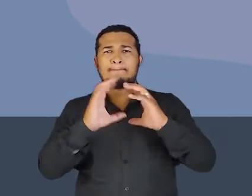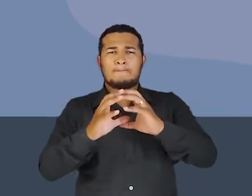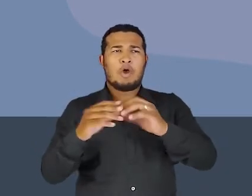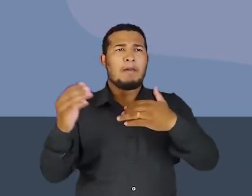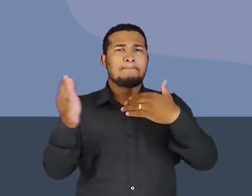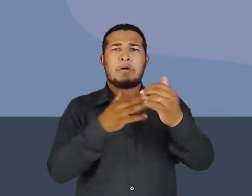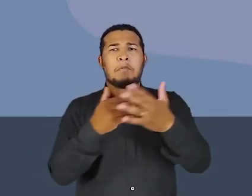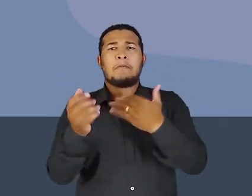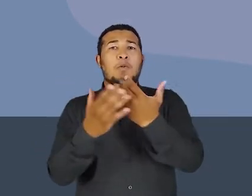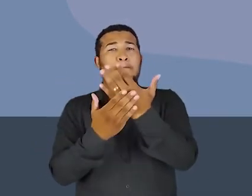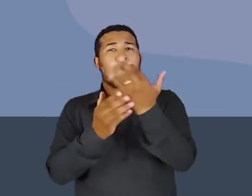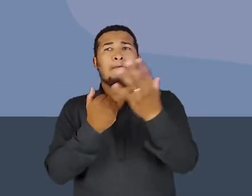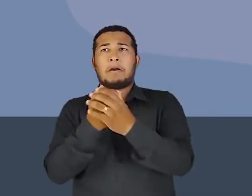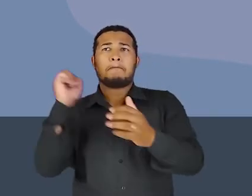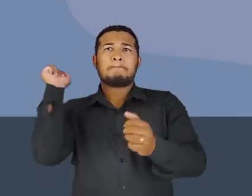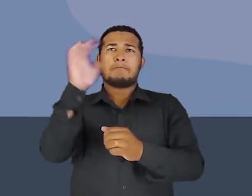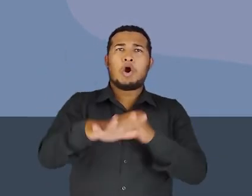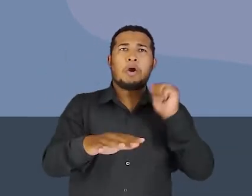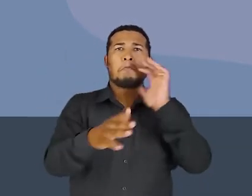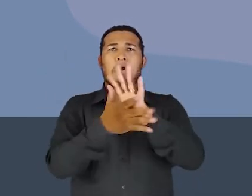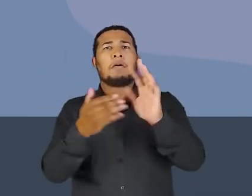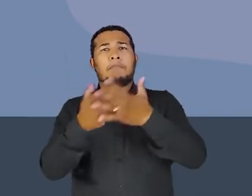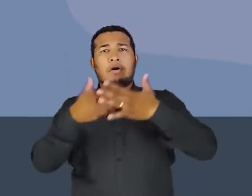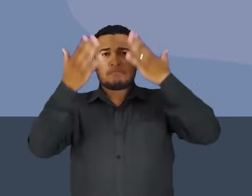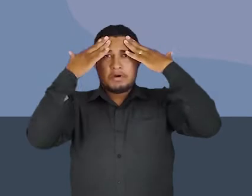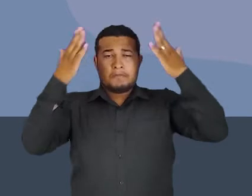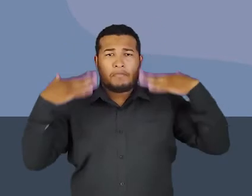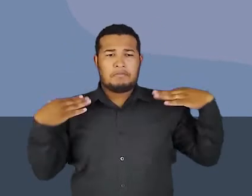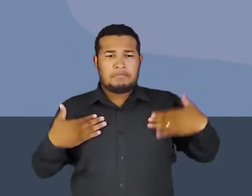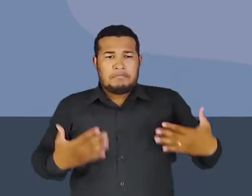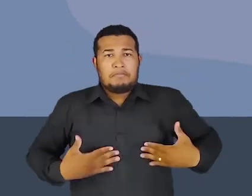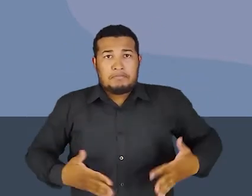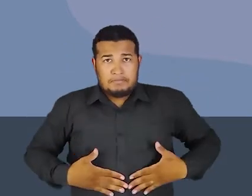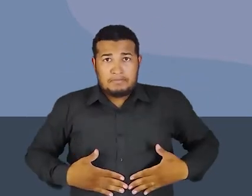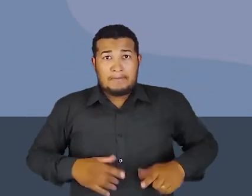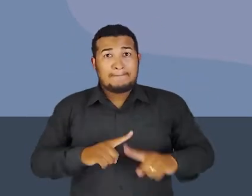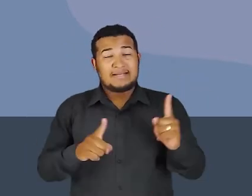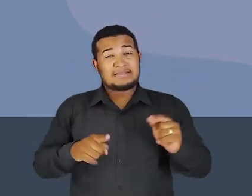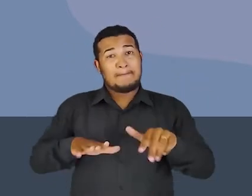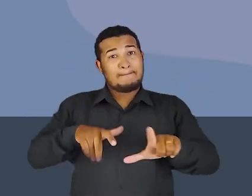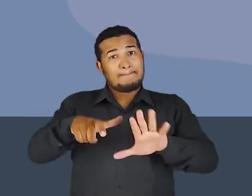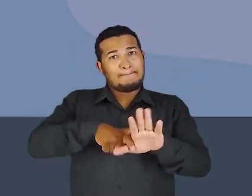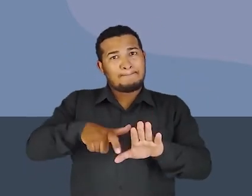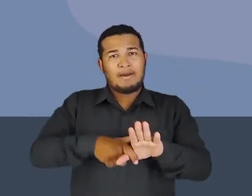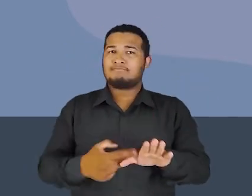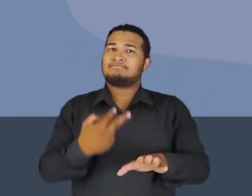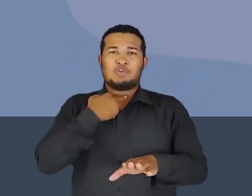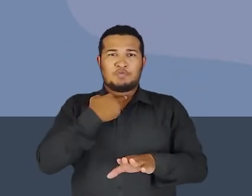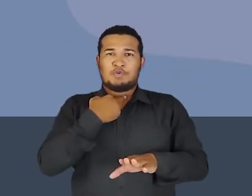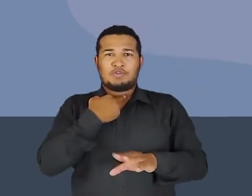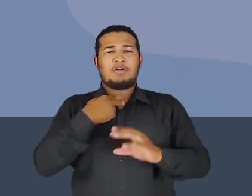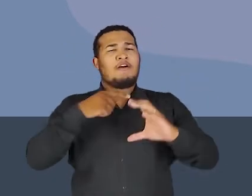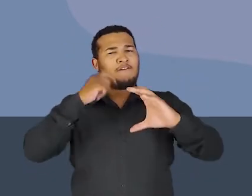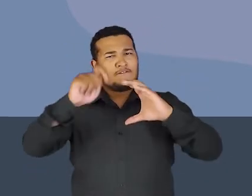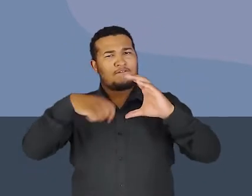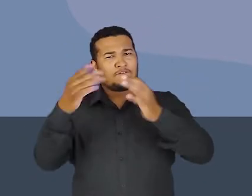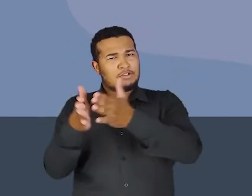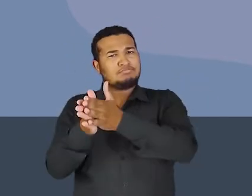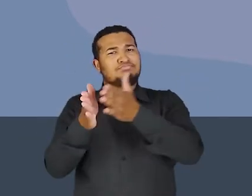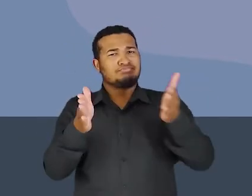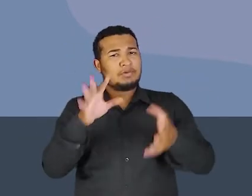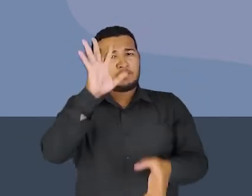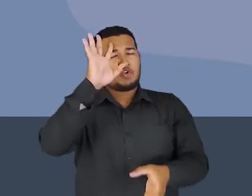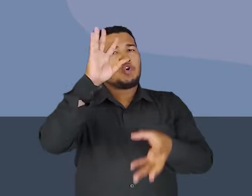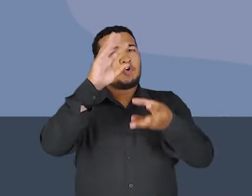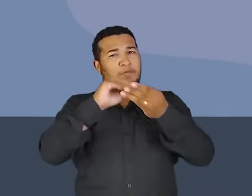bola com a ajuda das mãos, braços, cabeça, tronco e joelhos. Vamos acompanhar o vídeo para compreender